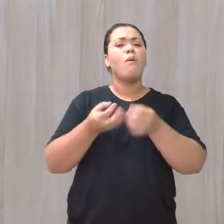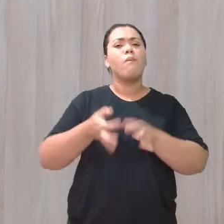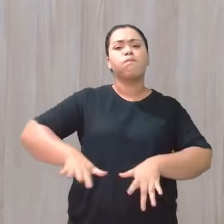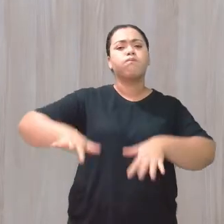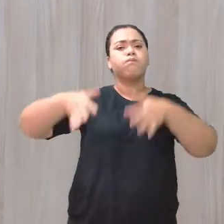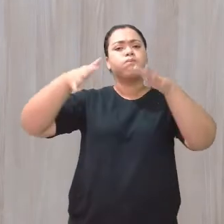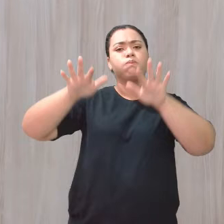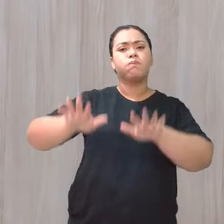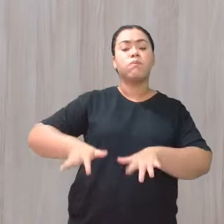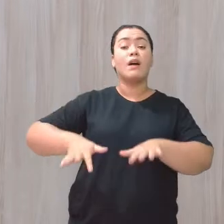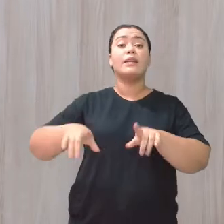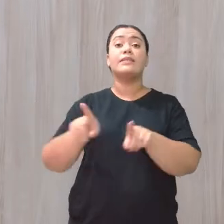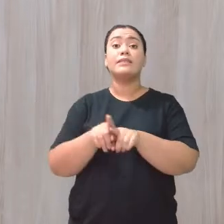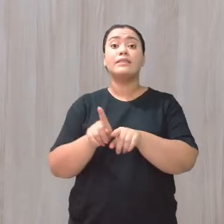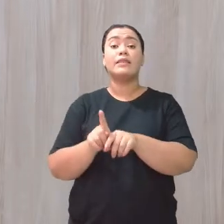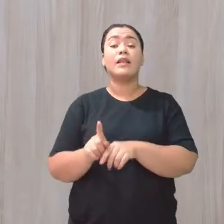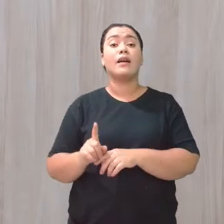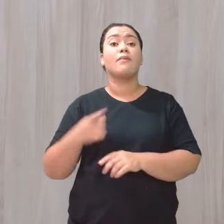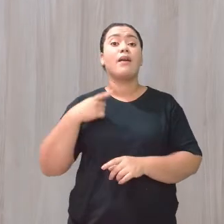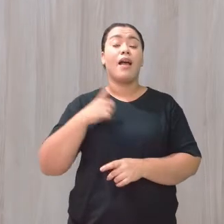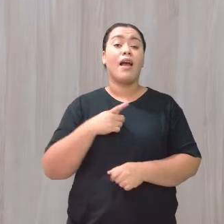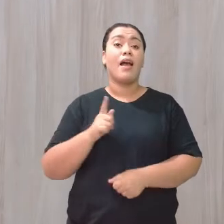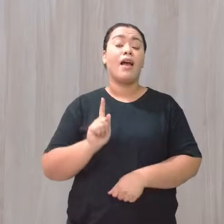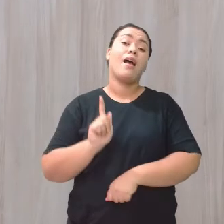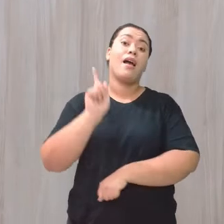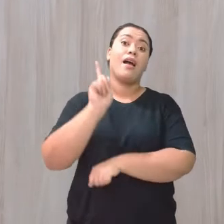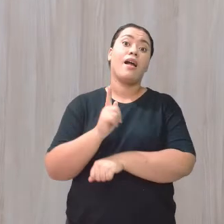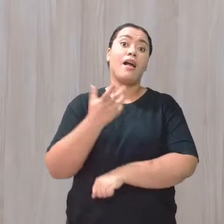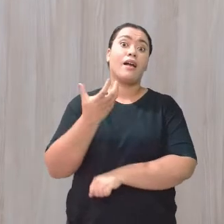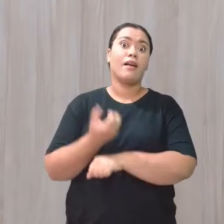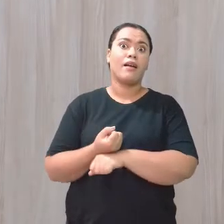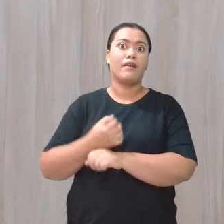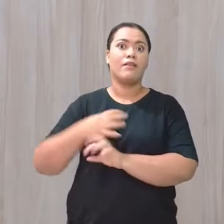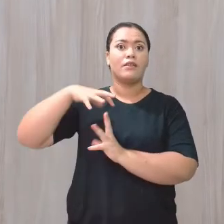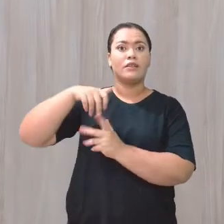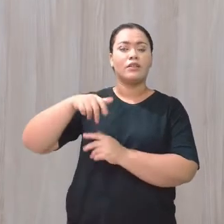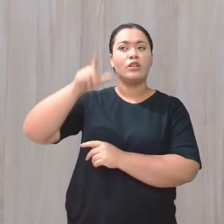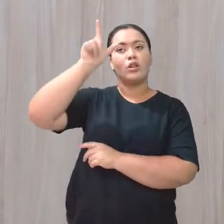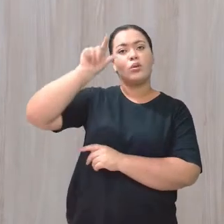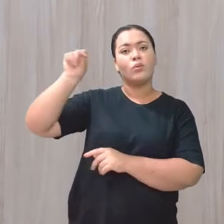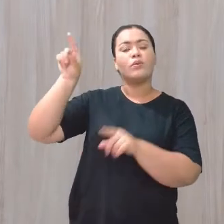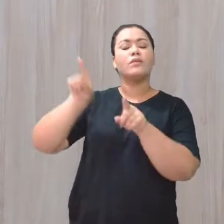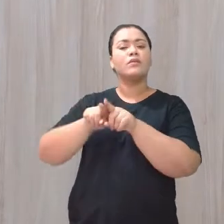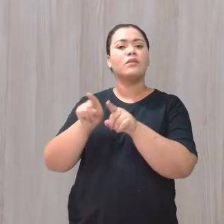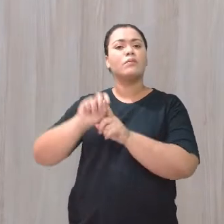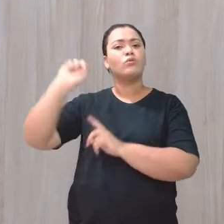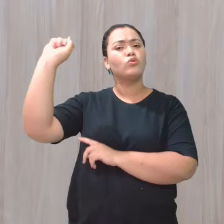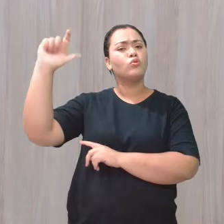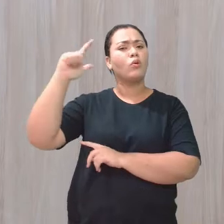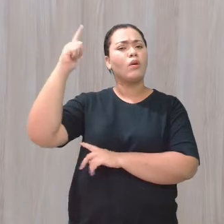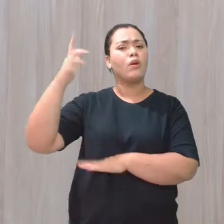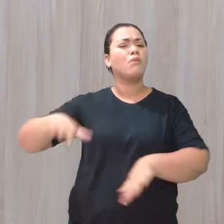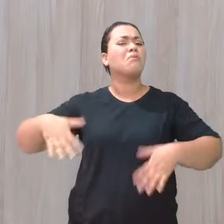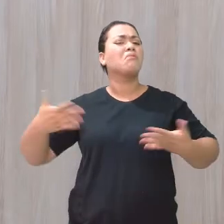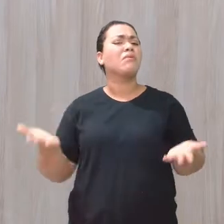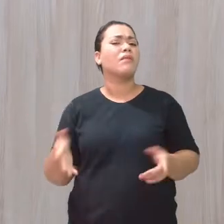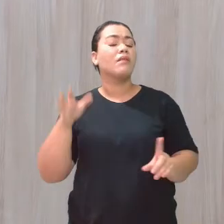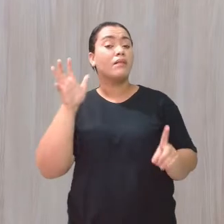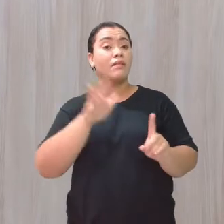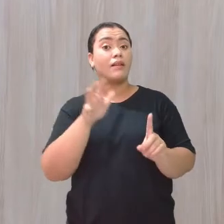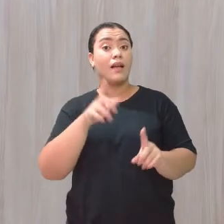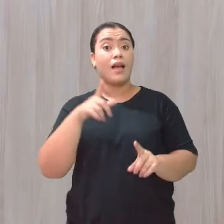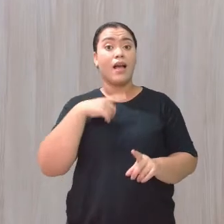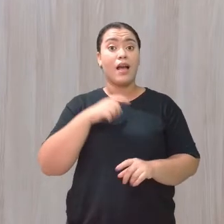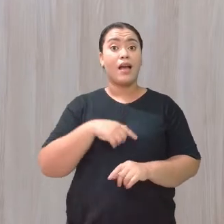a atração gravitacional da Lua e do Sol. Então, na aula anterior nós vimos as fases da Lua, né? E hoje nós vamos ver que influência tem